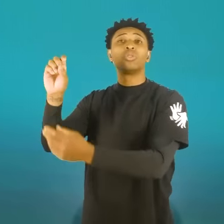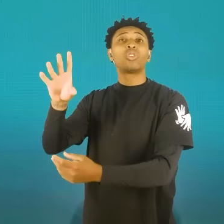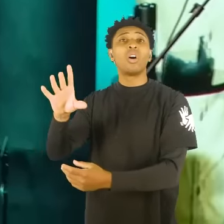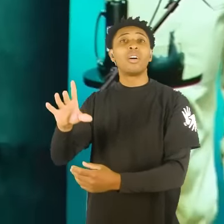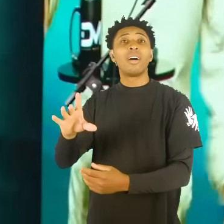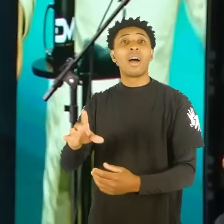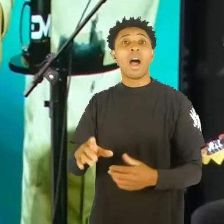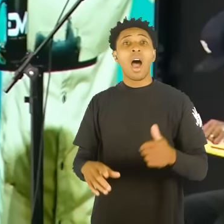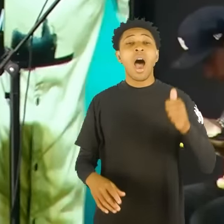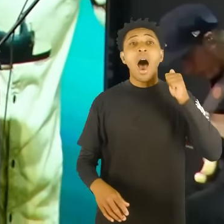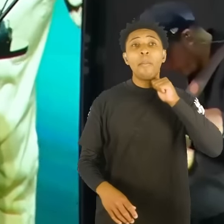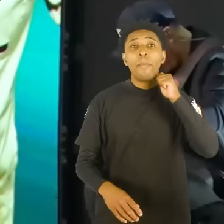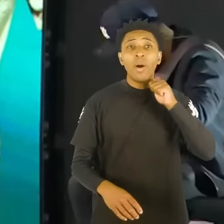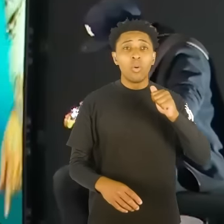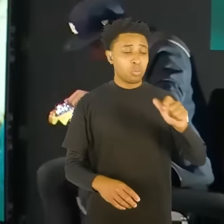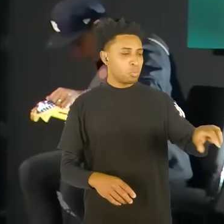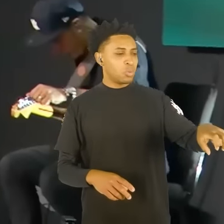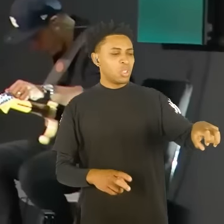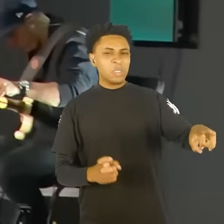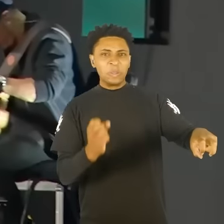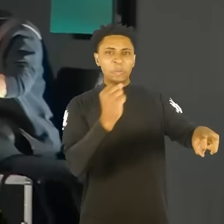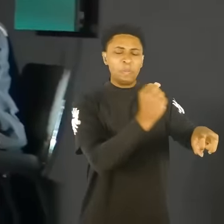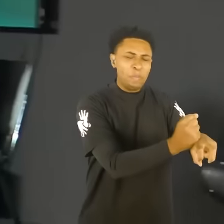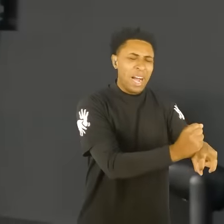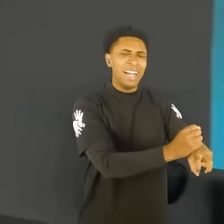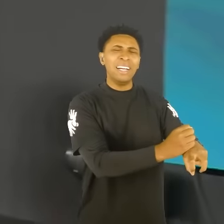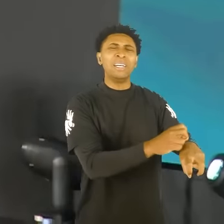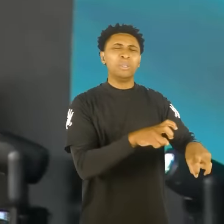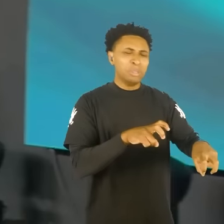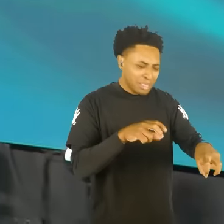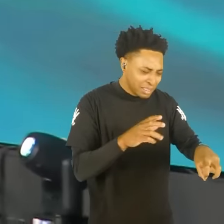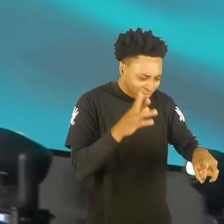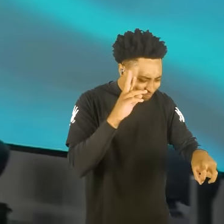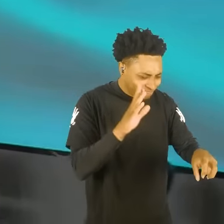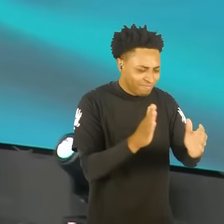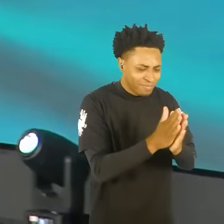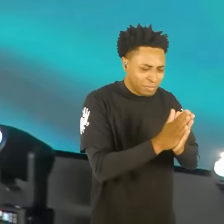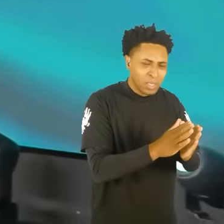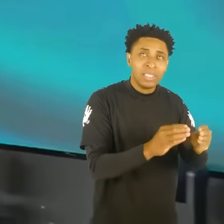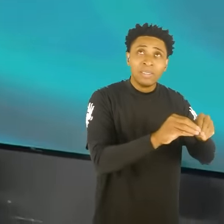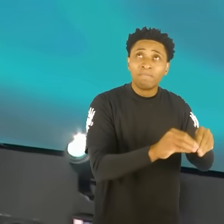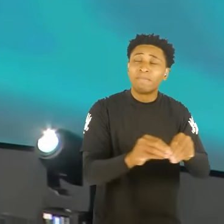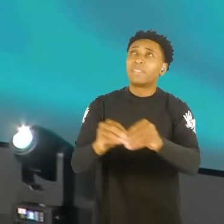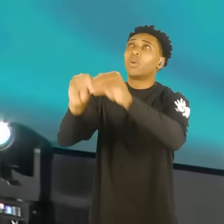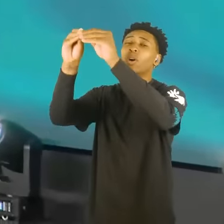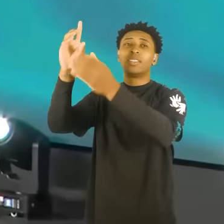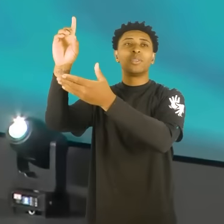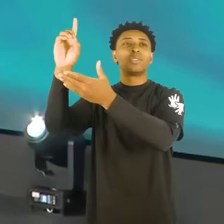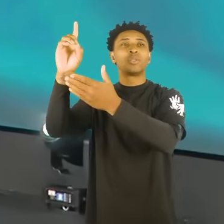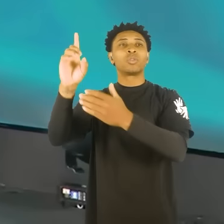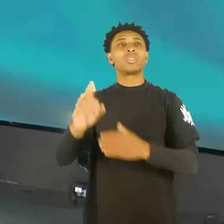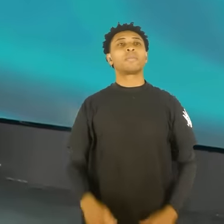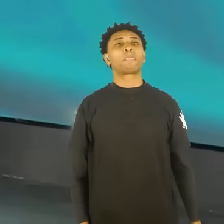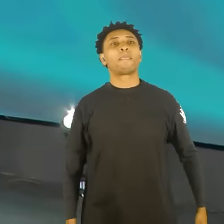Eu quero a de Abel e não quero a sua, Caim. Era o mesmo culto. E culto é um lugar revelador. Você está interessado em alguém